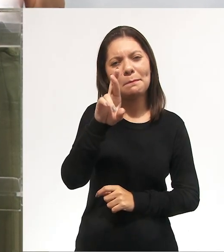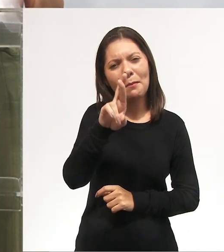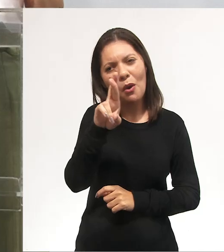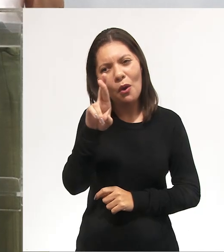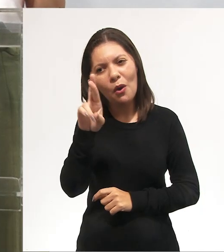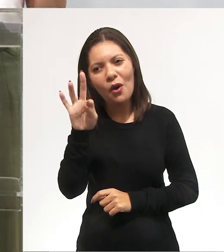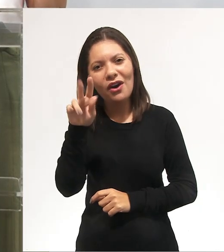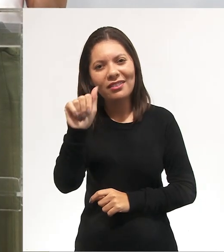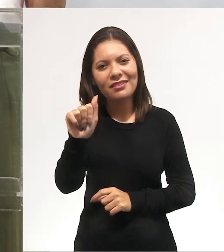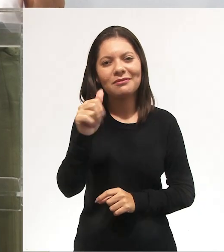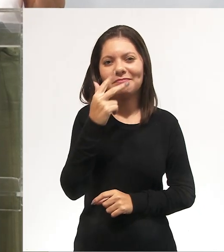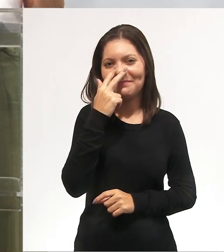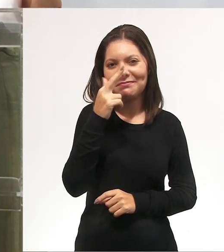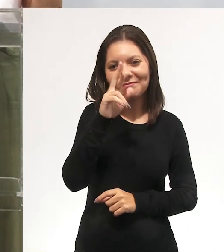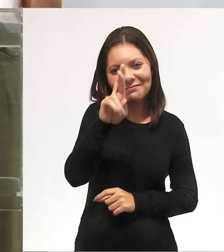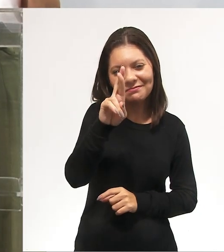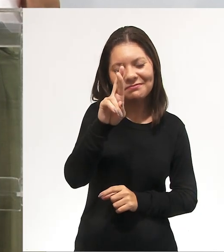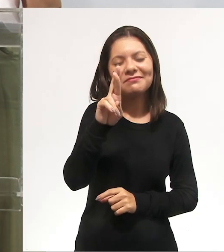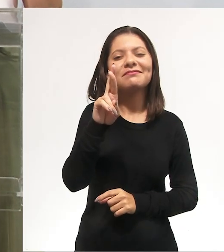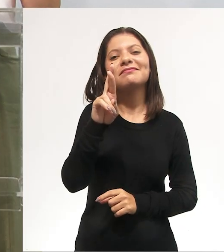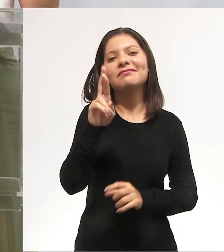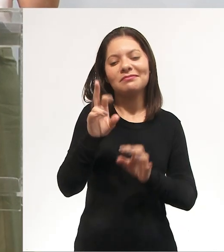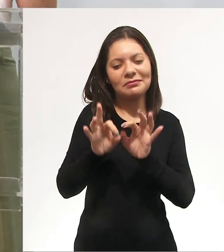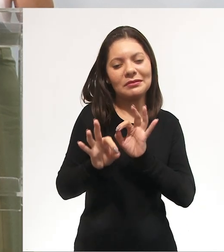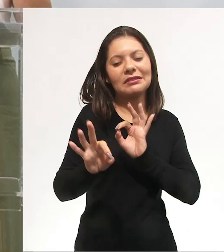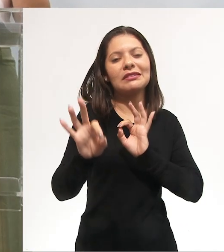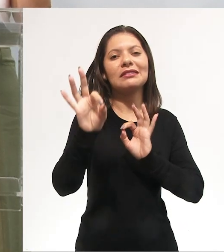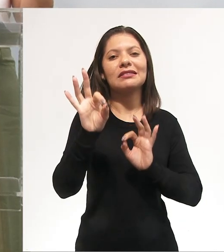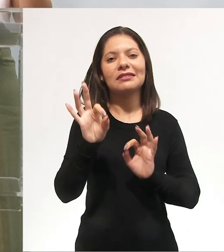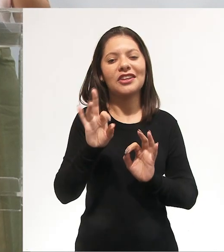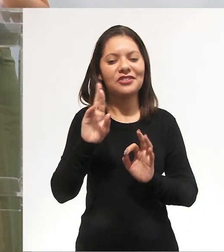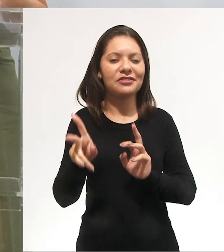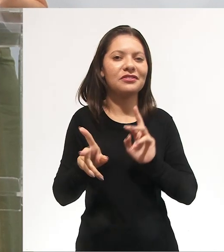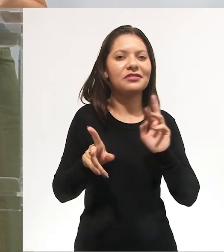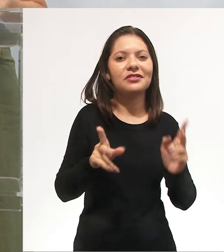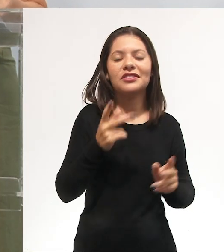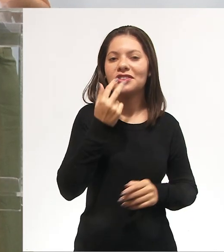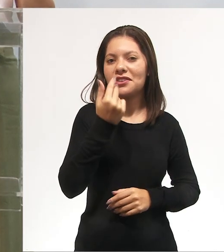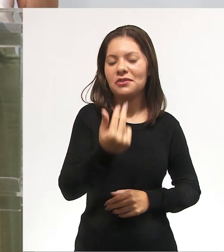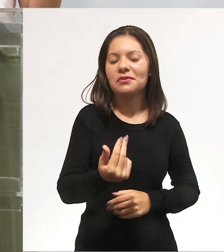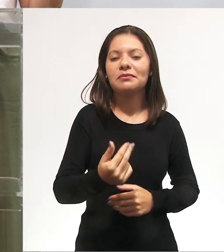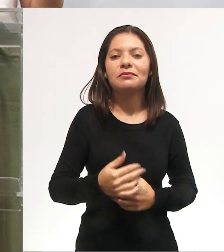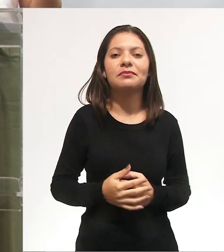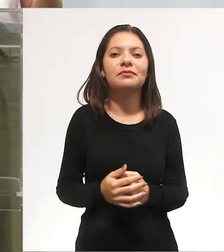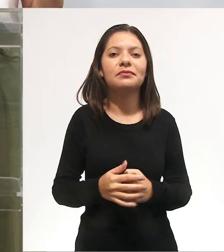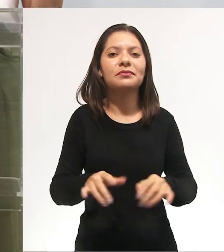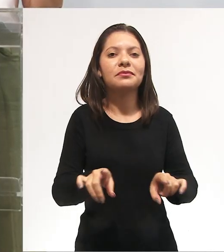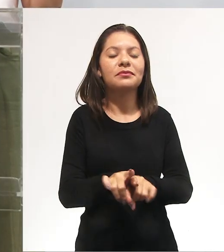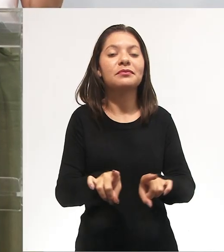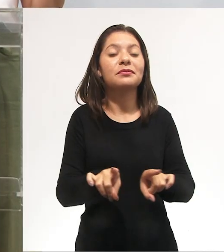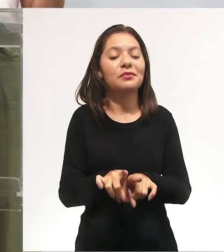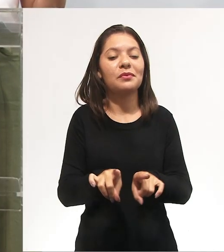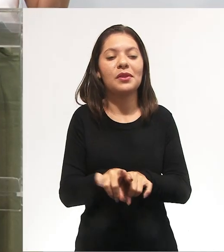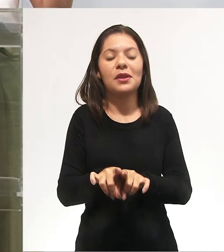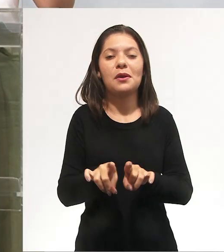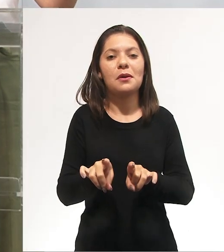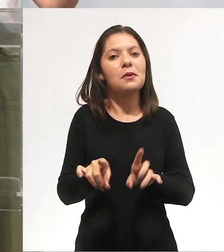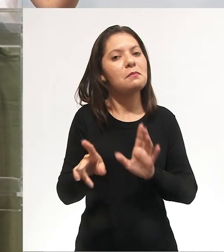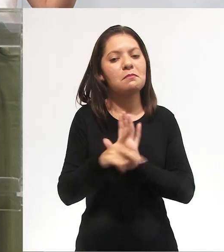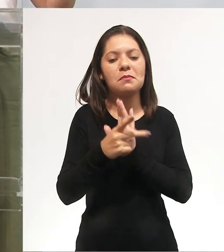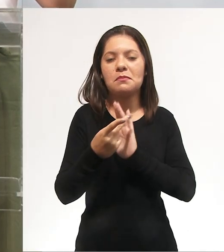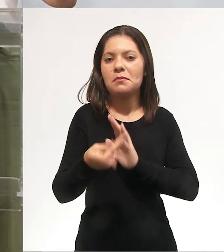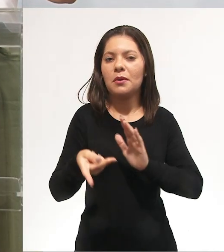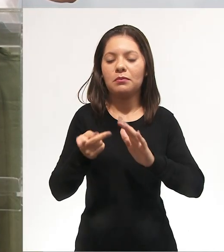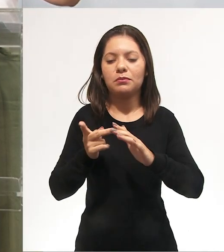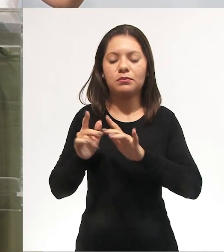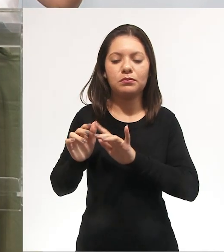porta, carne, né? Então, já tem essa diferenciação. Também pelo processo de formação,